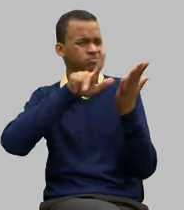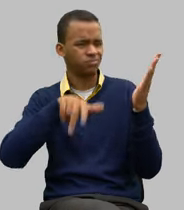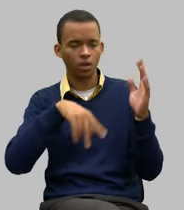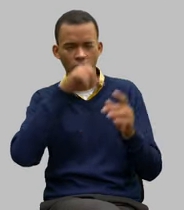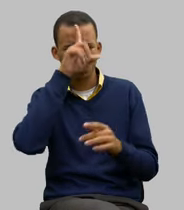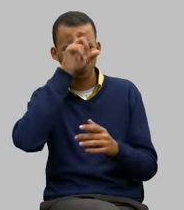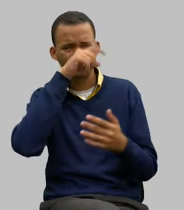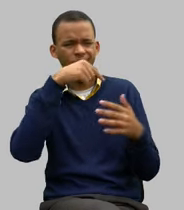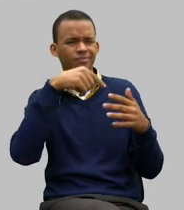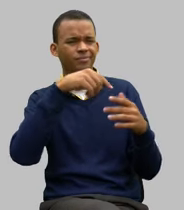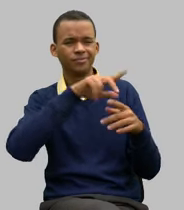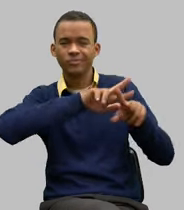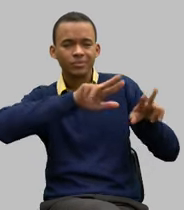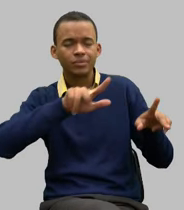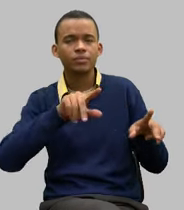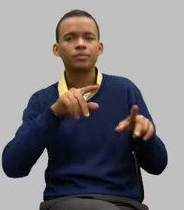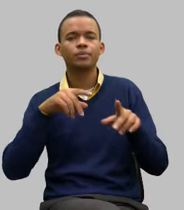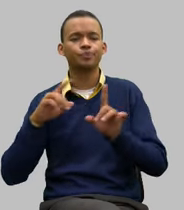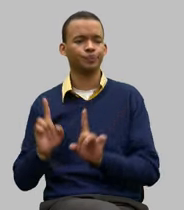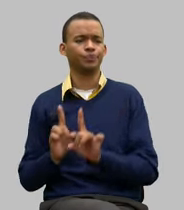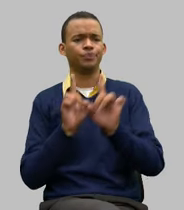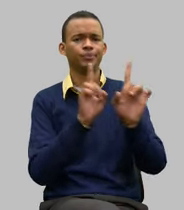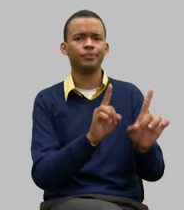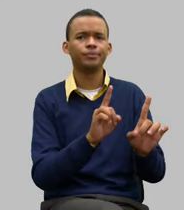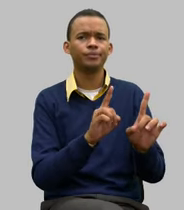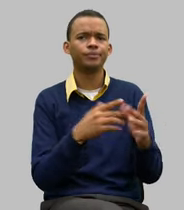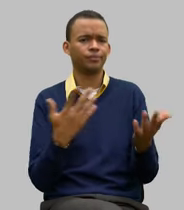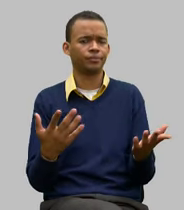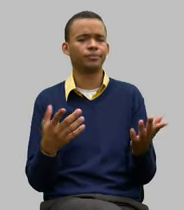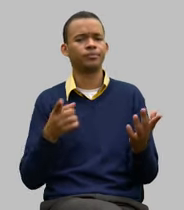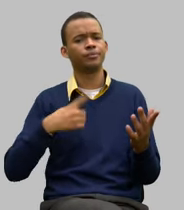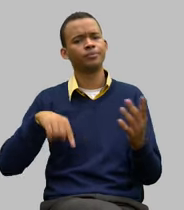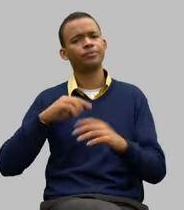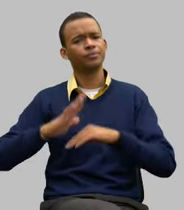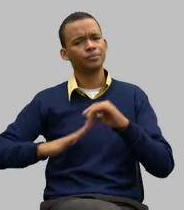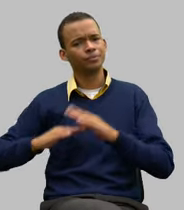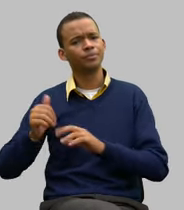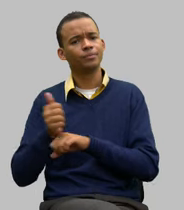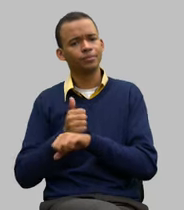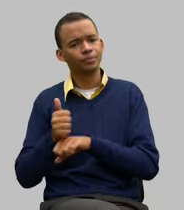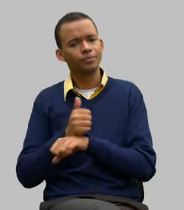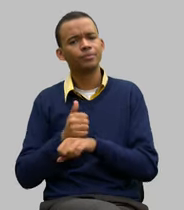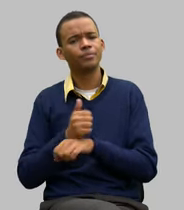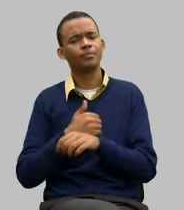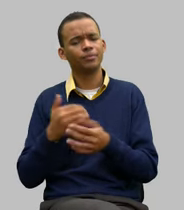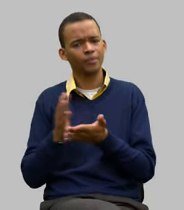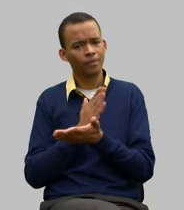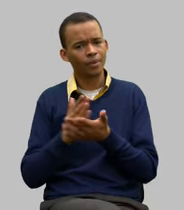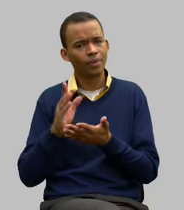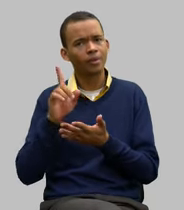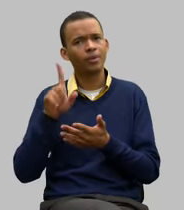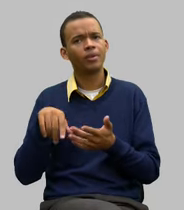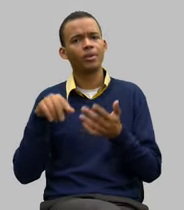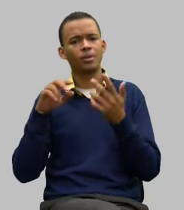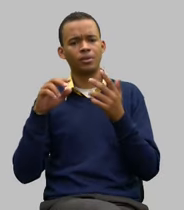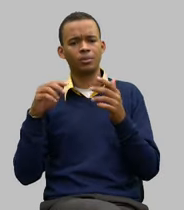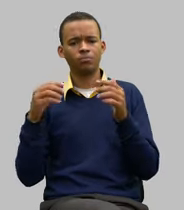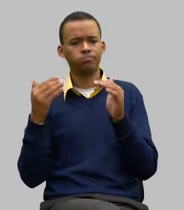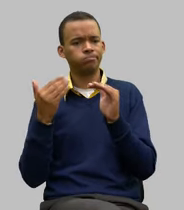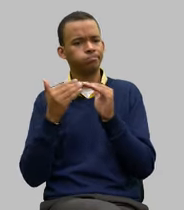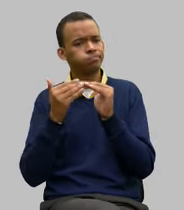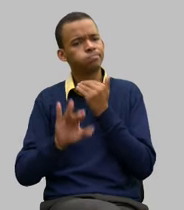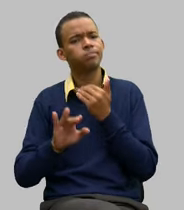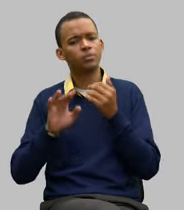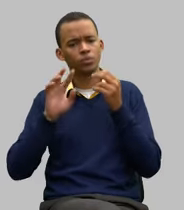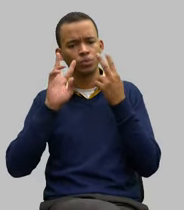eh nós estamos com escalas que não são compatíveis com a dignidade da pessoa humana então eu